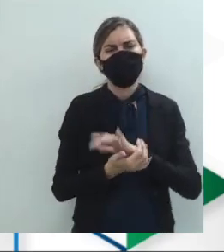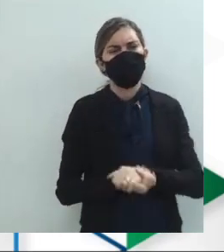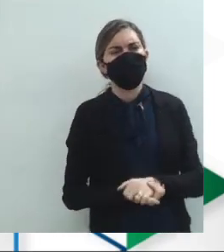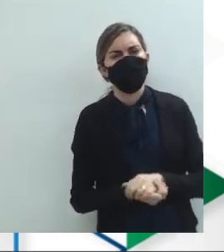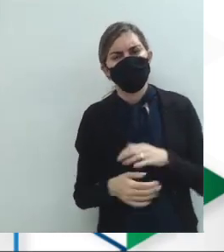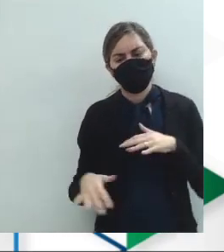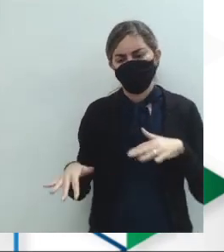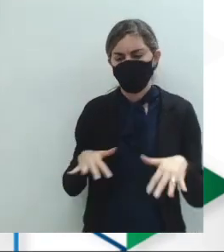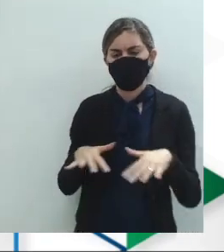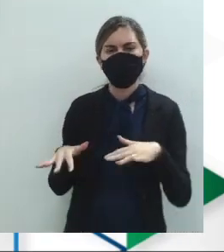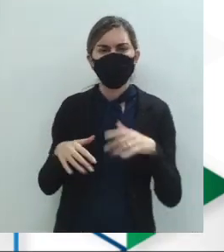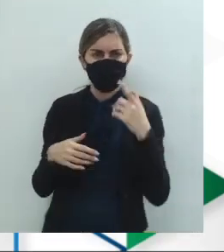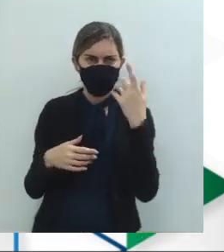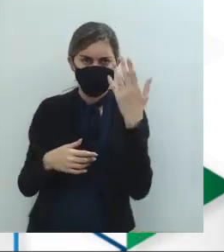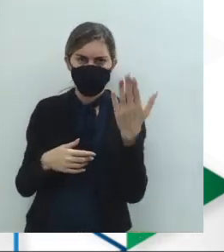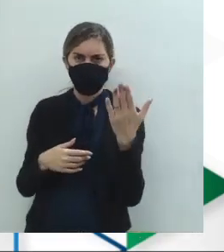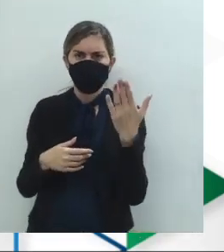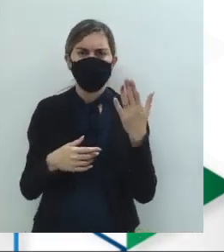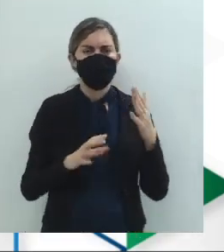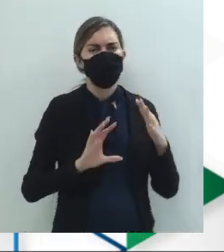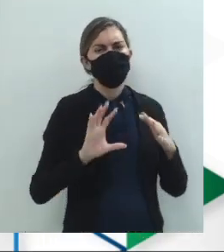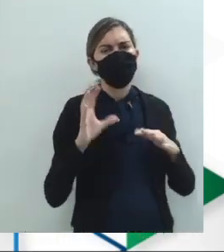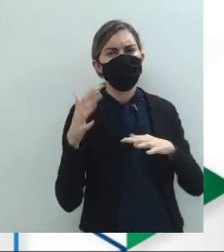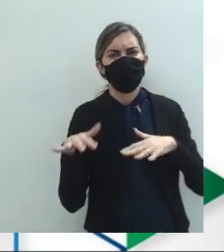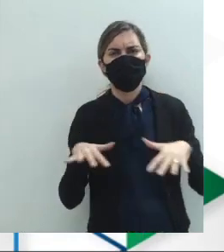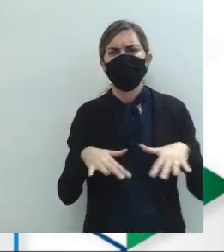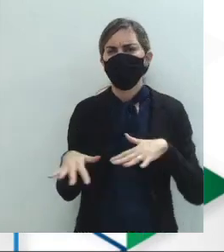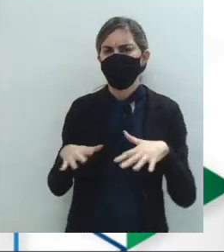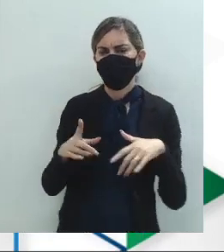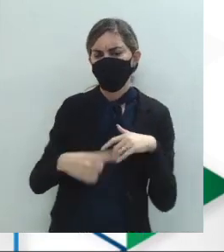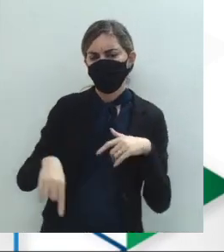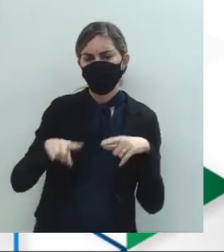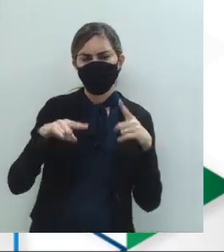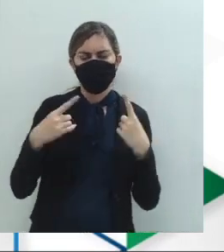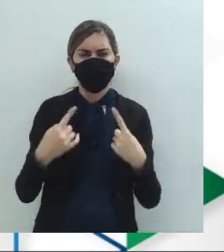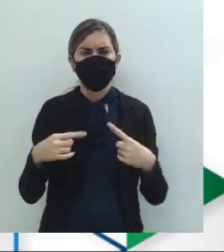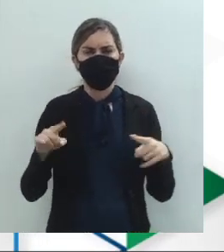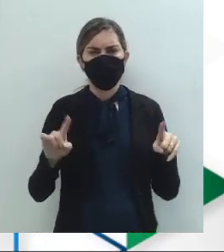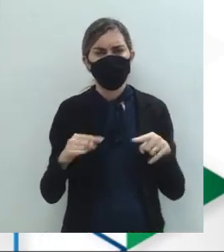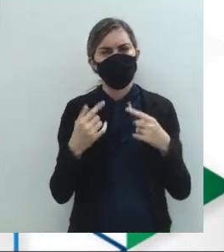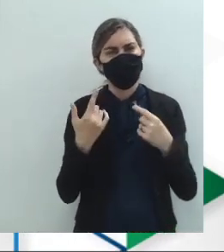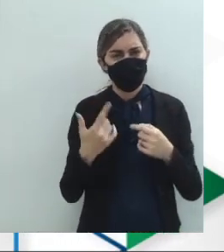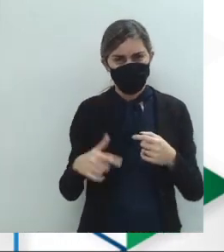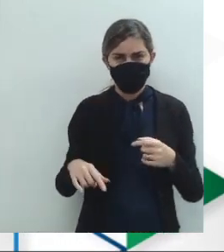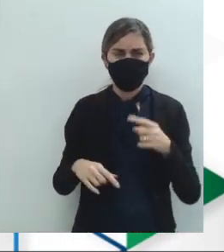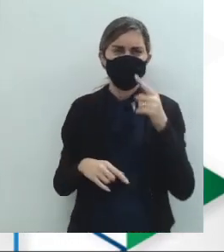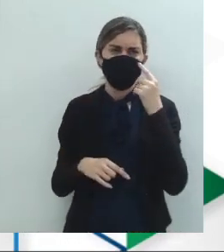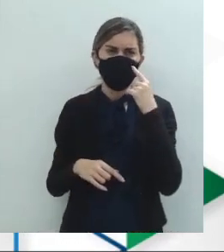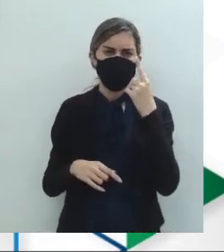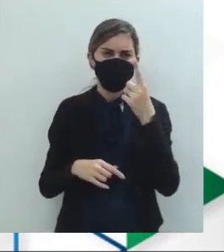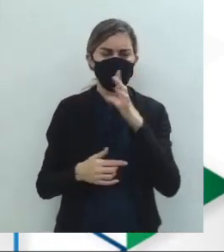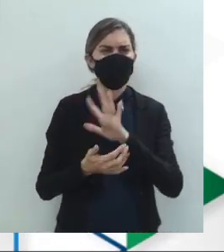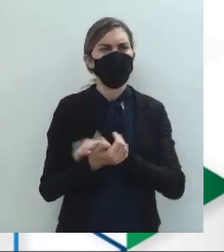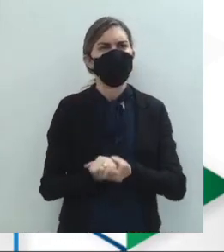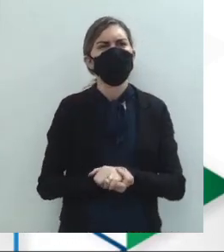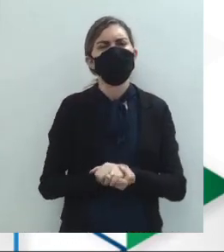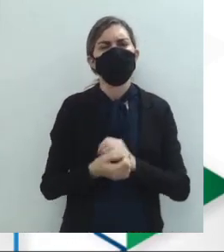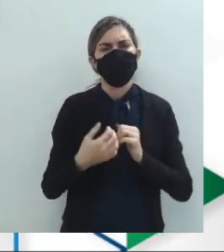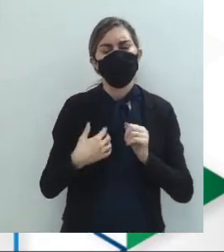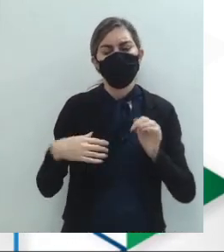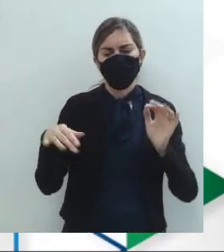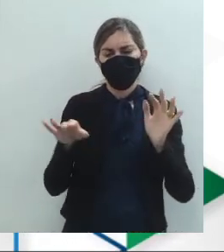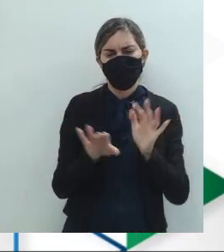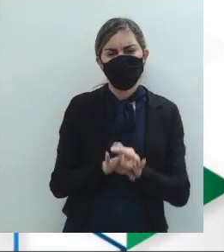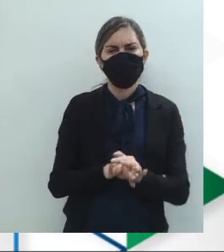esse evento, né, acabou movimentando a nossa música mais uma vez. E aí a gente